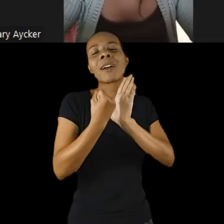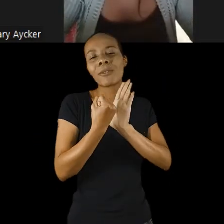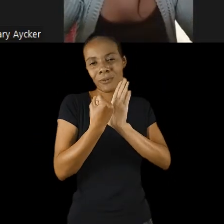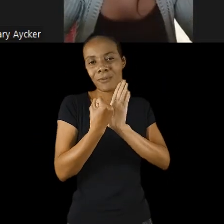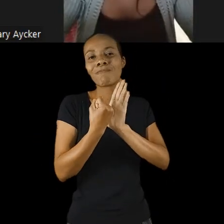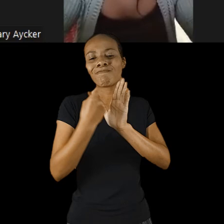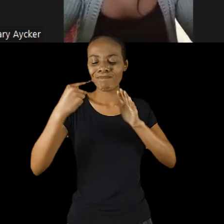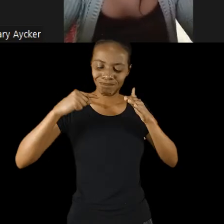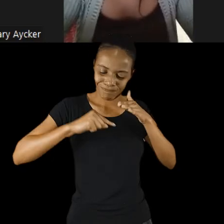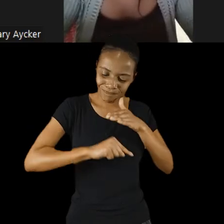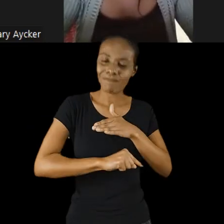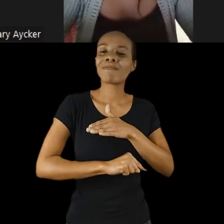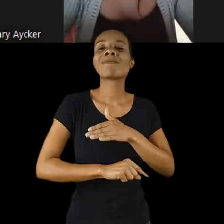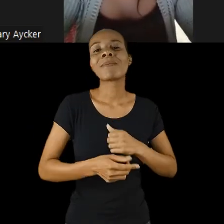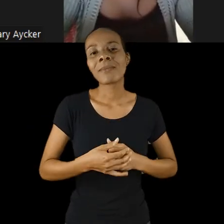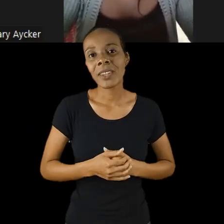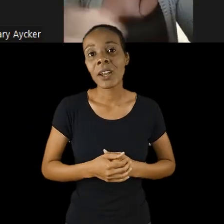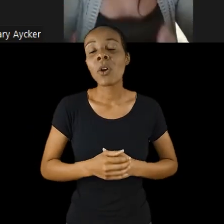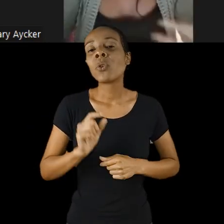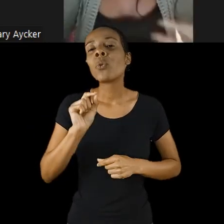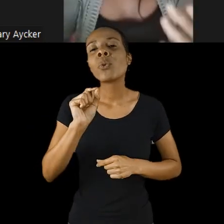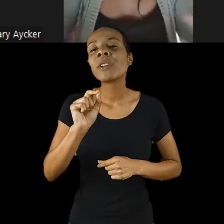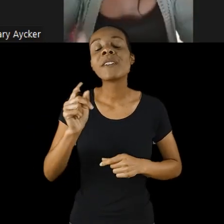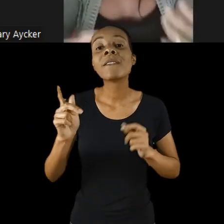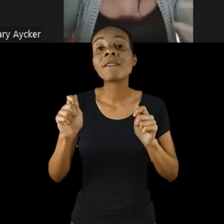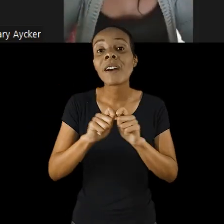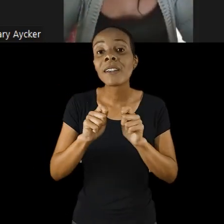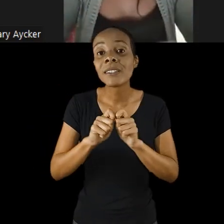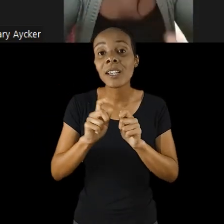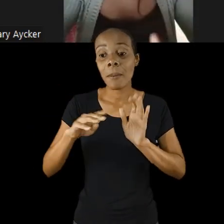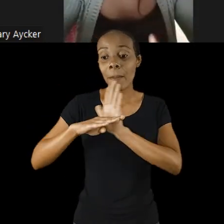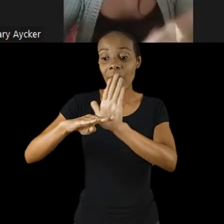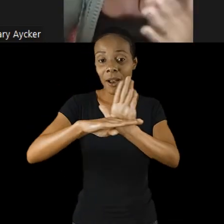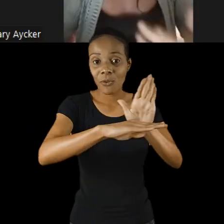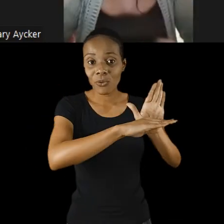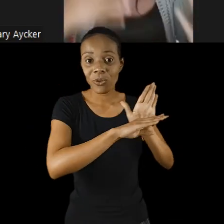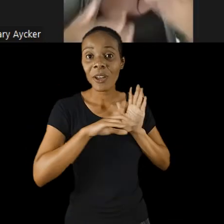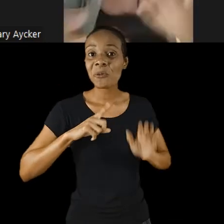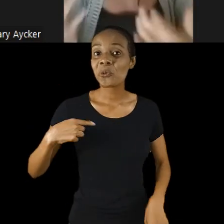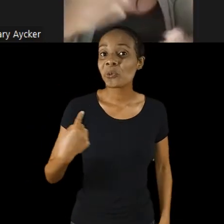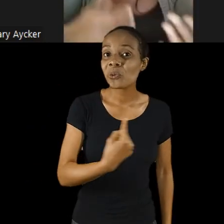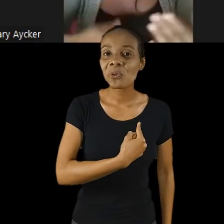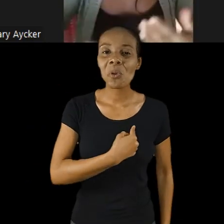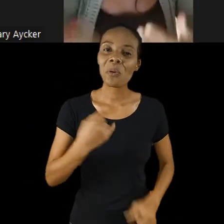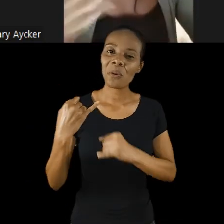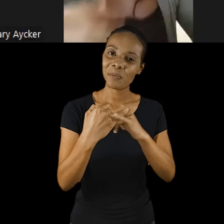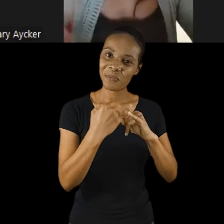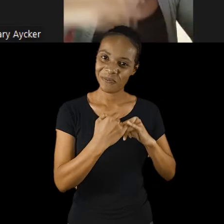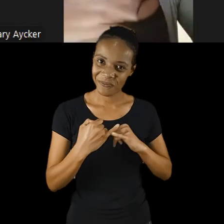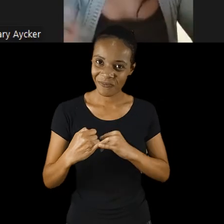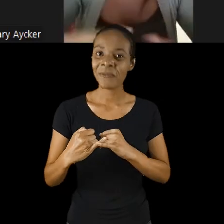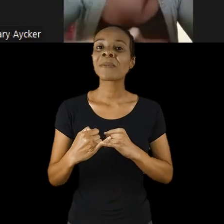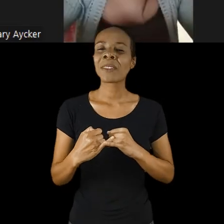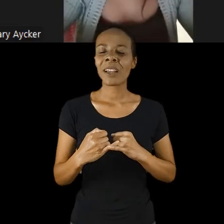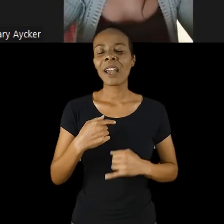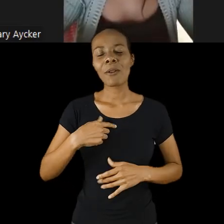que fazer para poder ajudar os nossos e as nossas. E aí me veio uma reflexão que eu compartilho muito